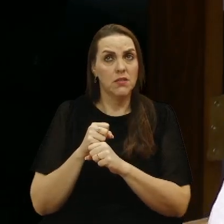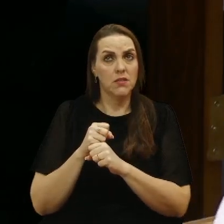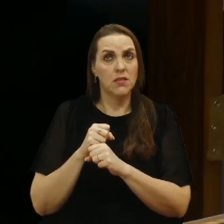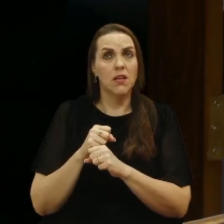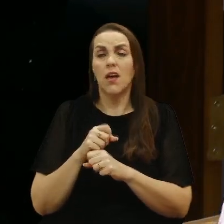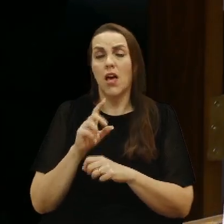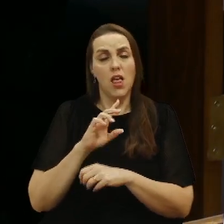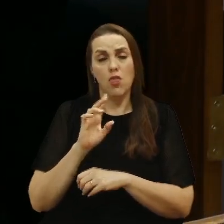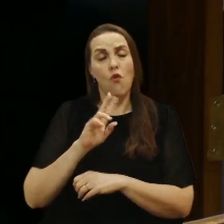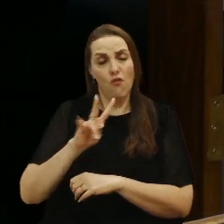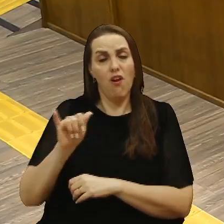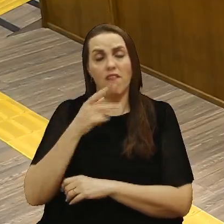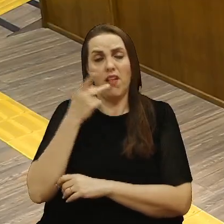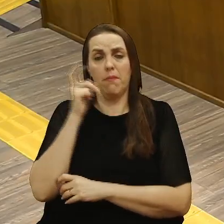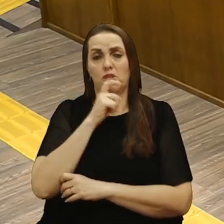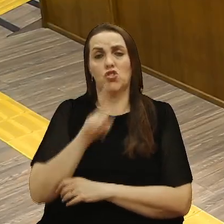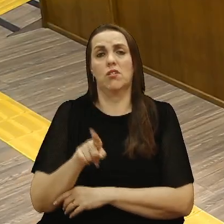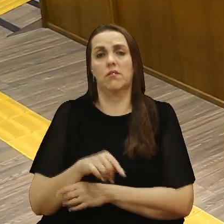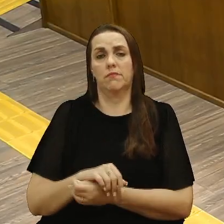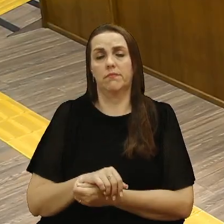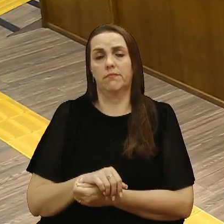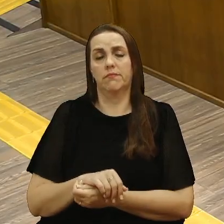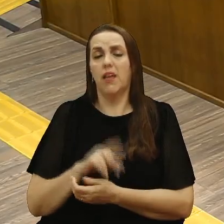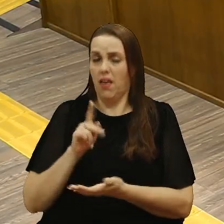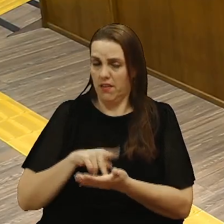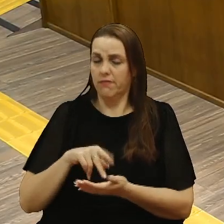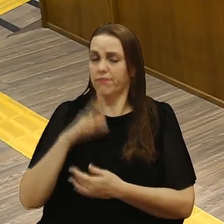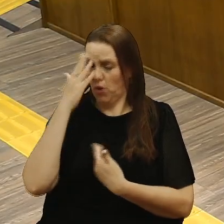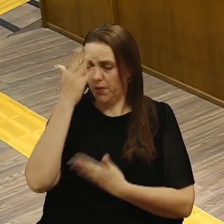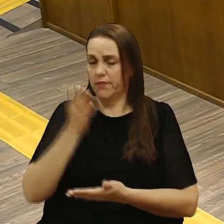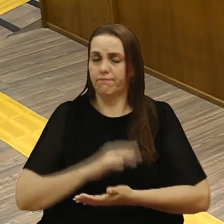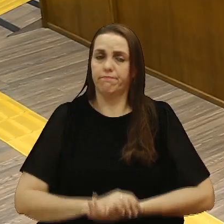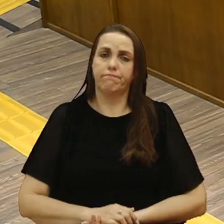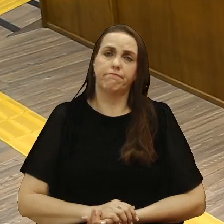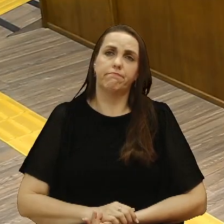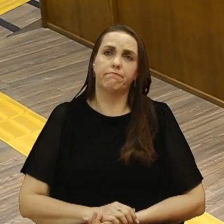nenhuma mentira. Muito obrigado. Encerrada a discussão.